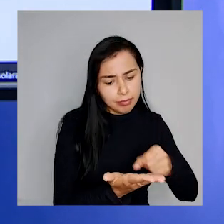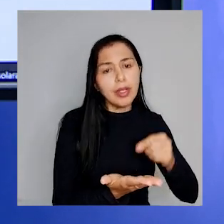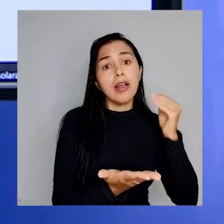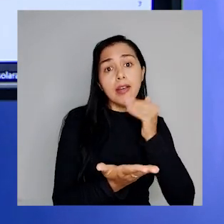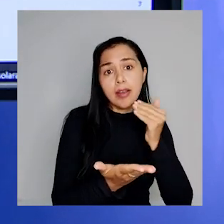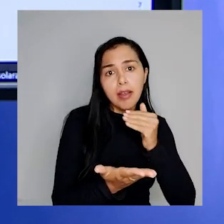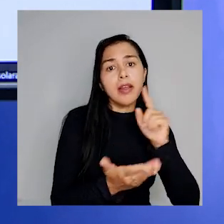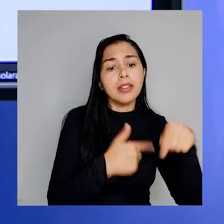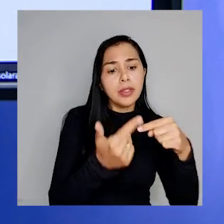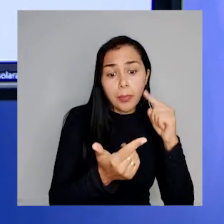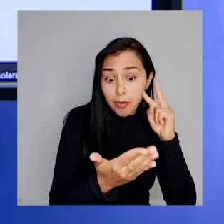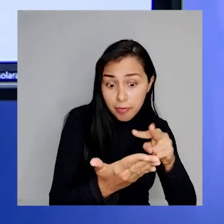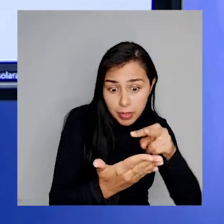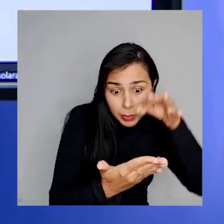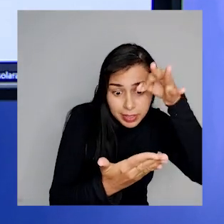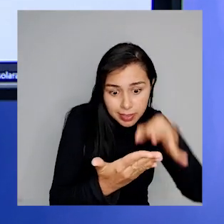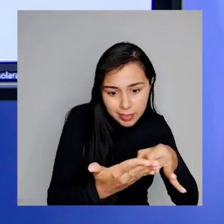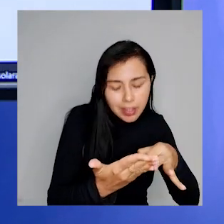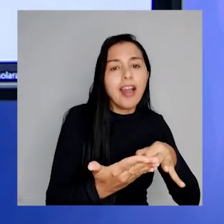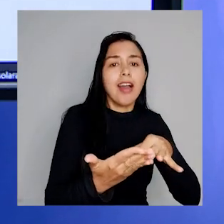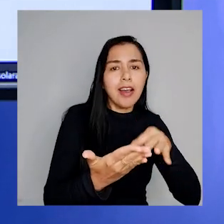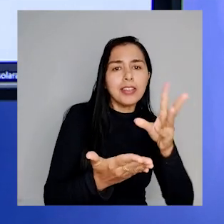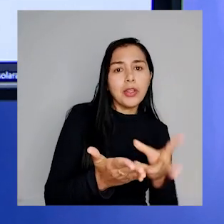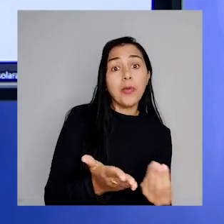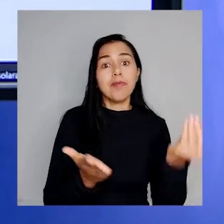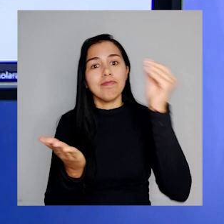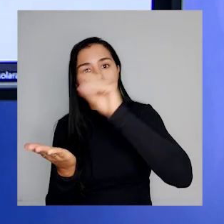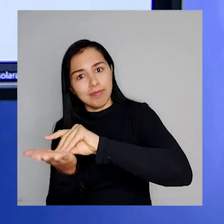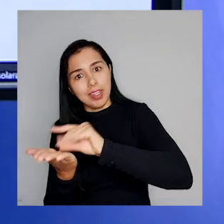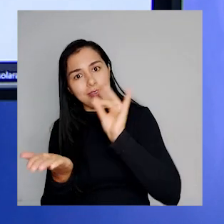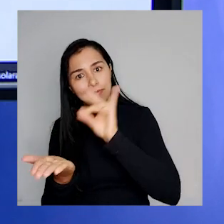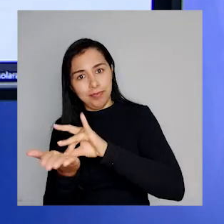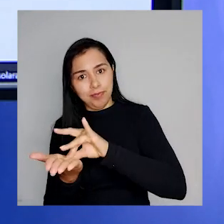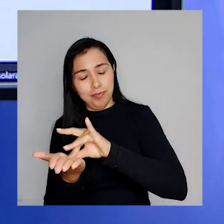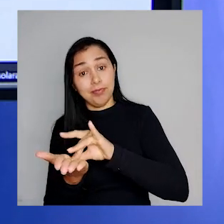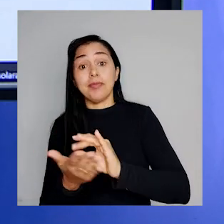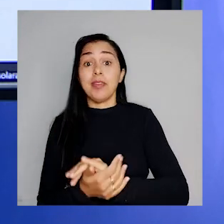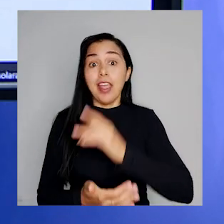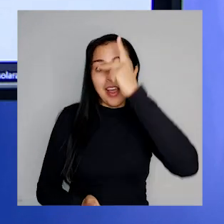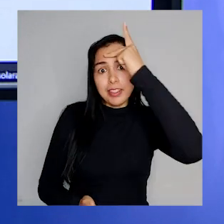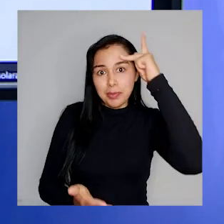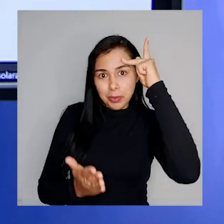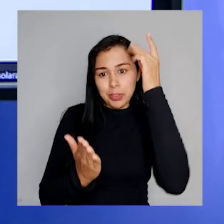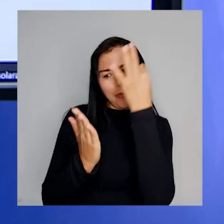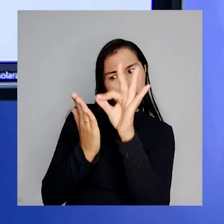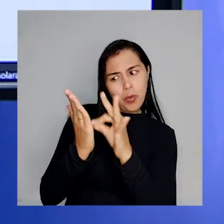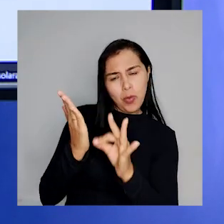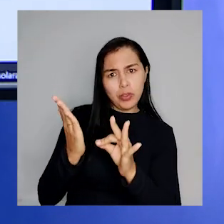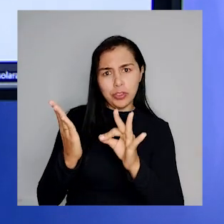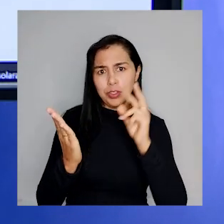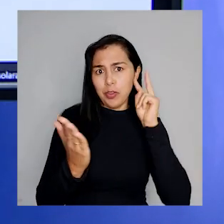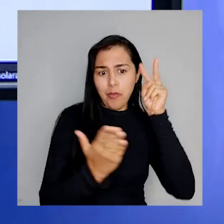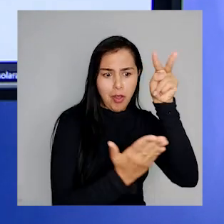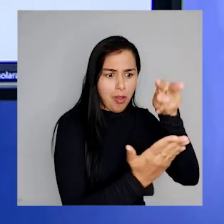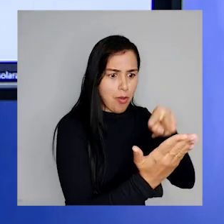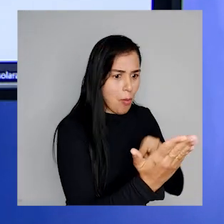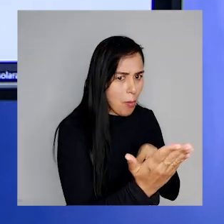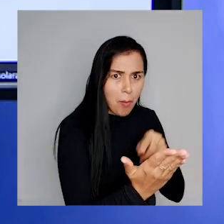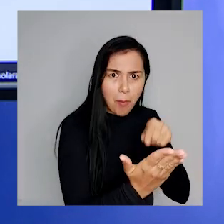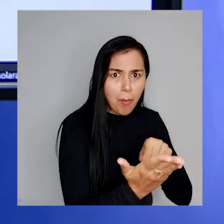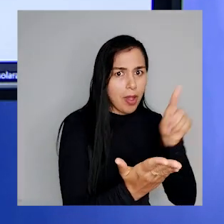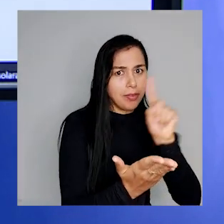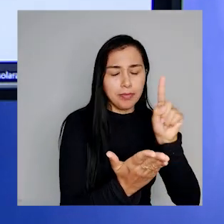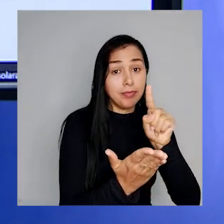isso. Os avaliadores, eles nem vão olhar essa folha. Então, você pode escrever da maneira que você quiser aqui, da